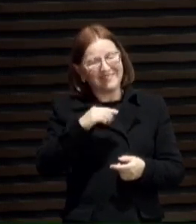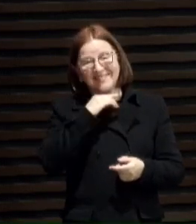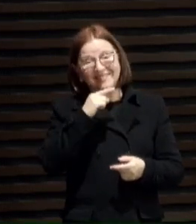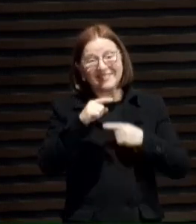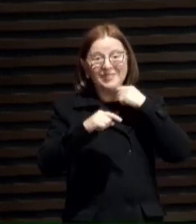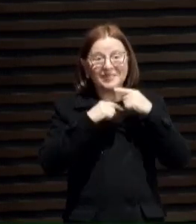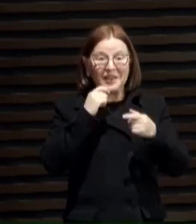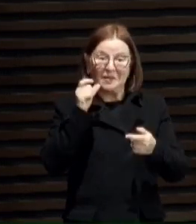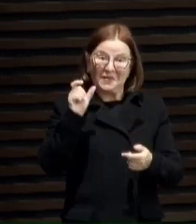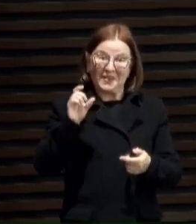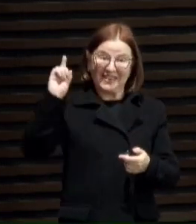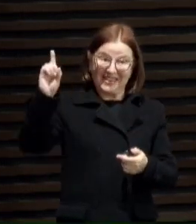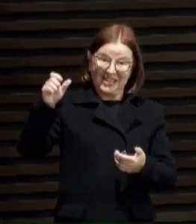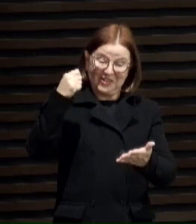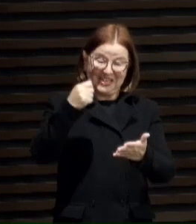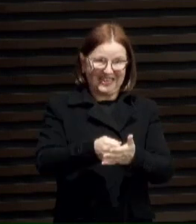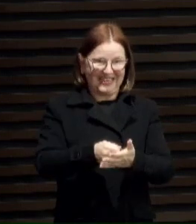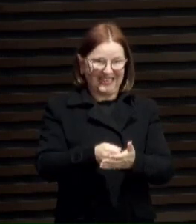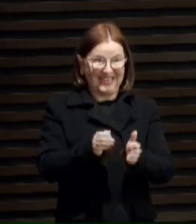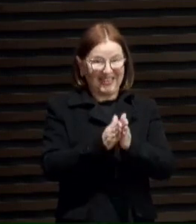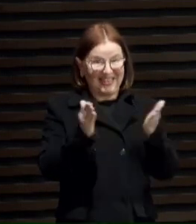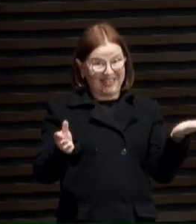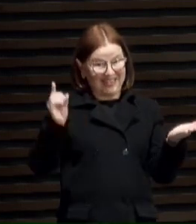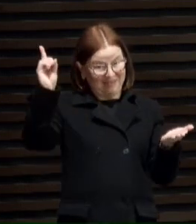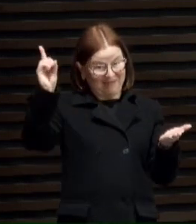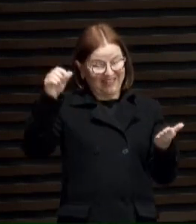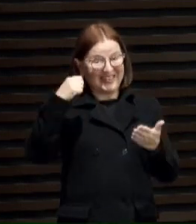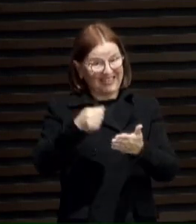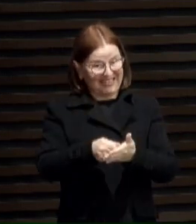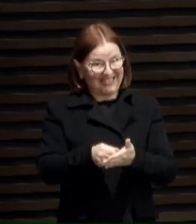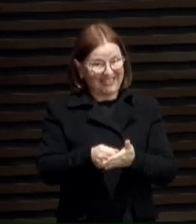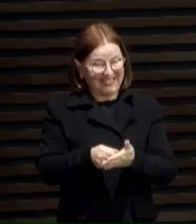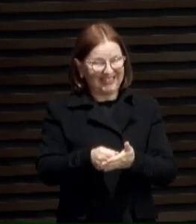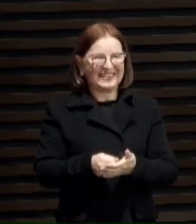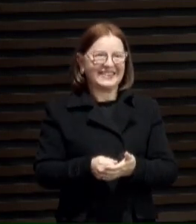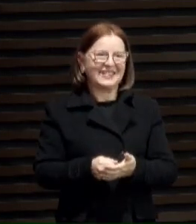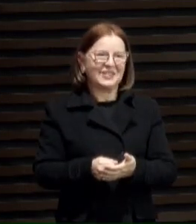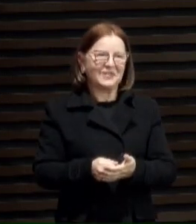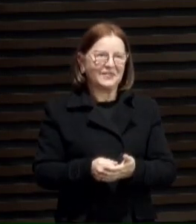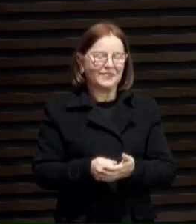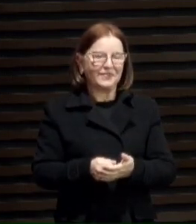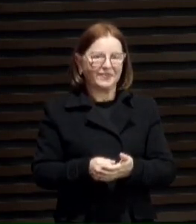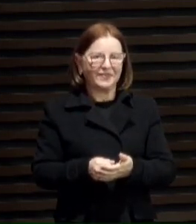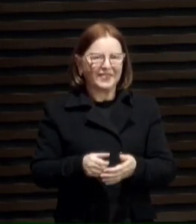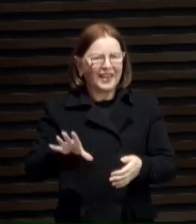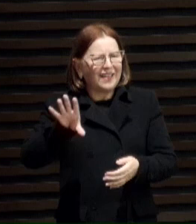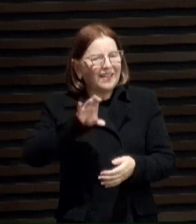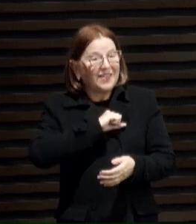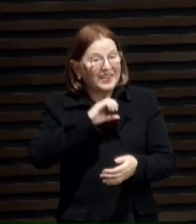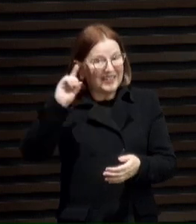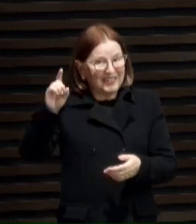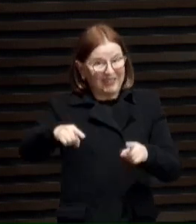nos garante isso. A Bíblia nos garante, as Escrituras nos garante. O amor de Deus